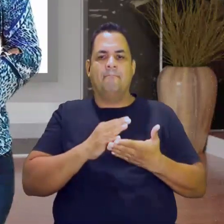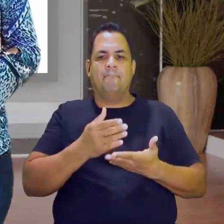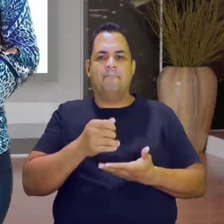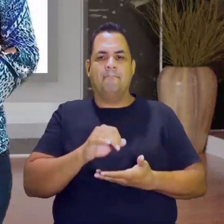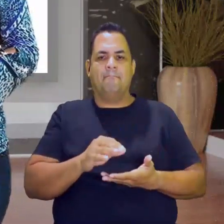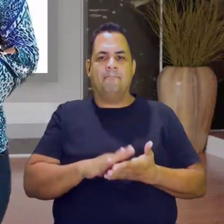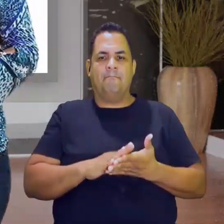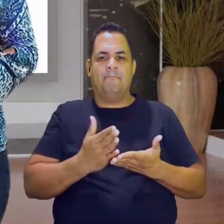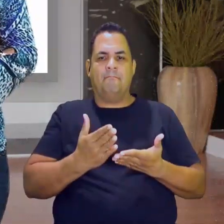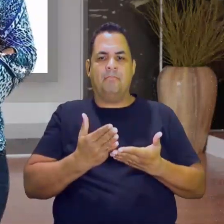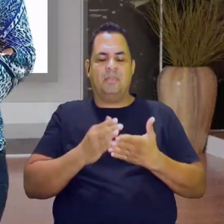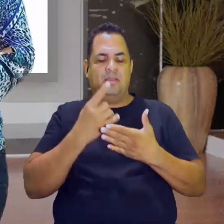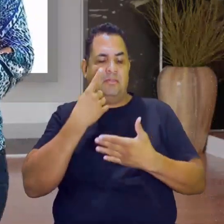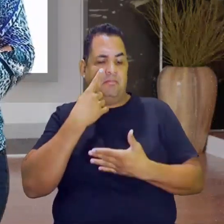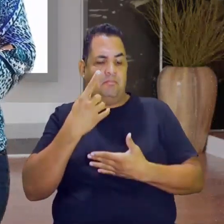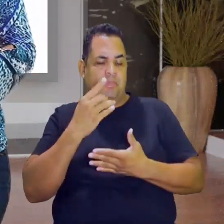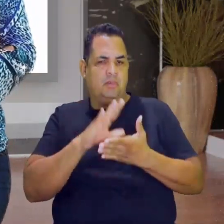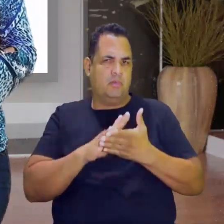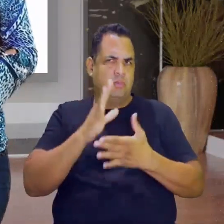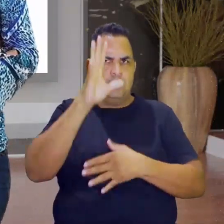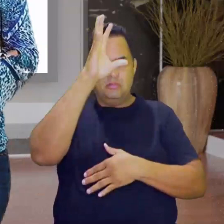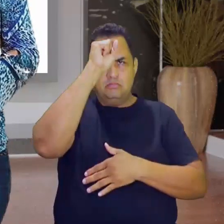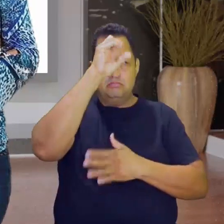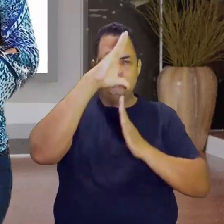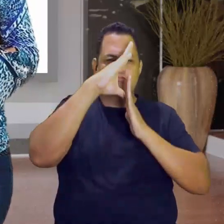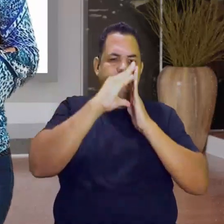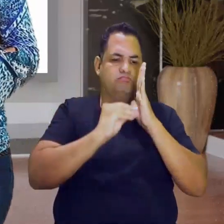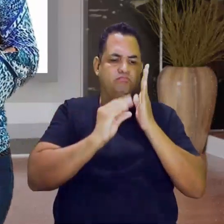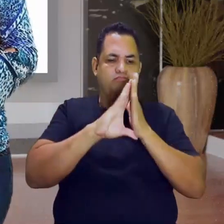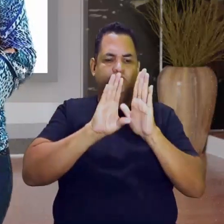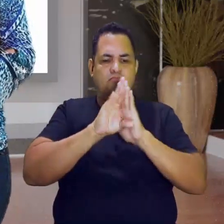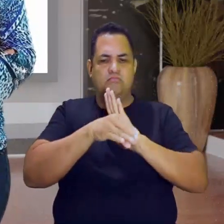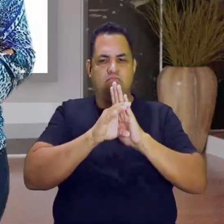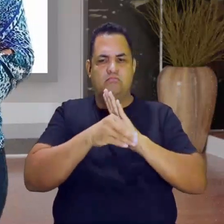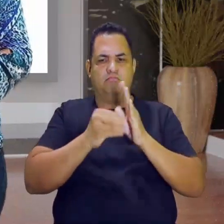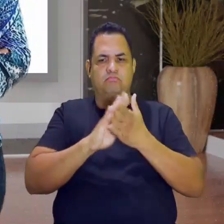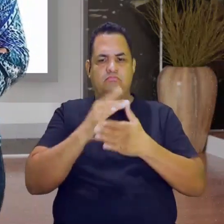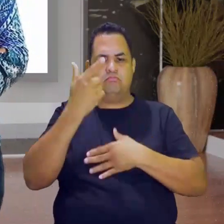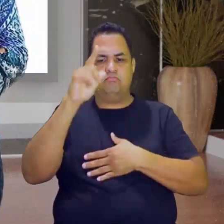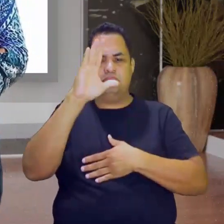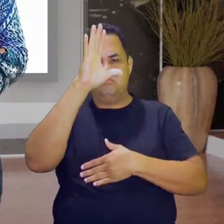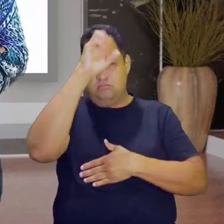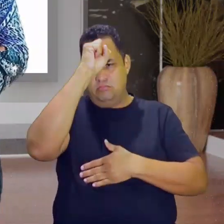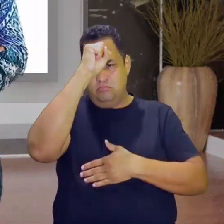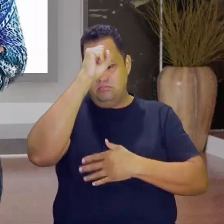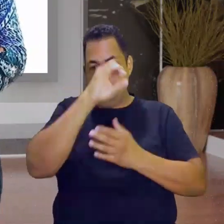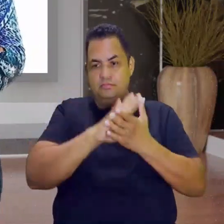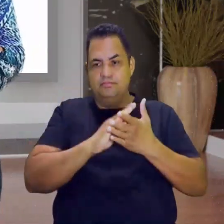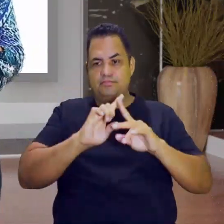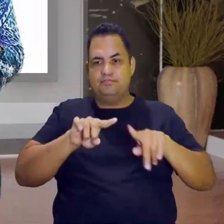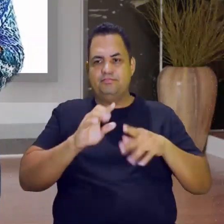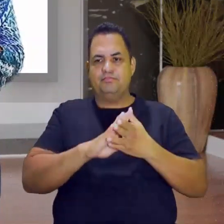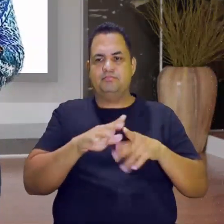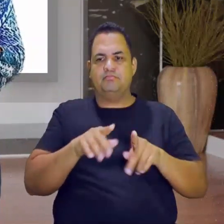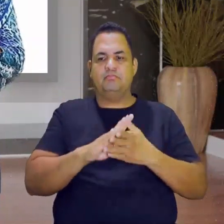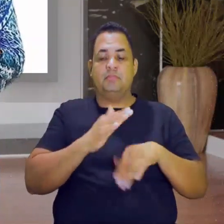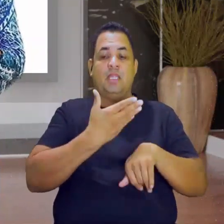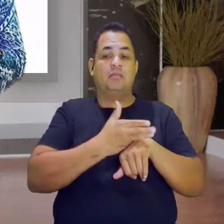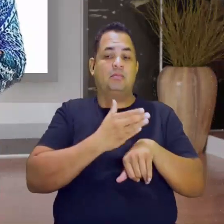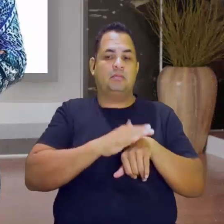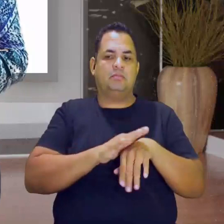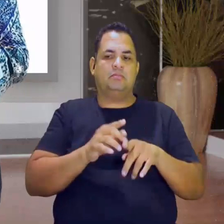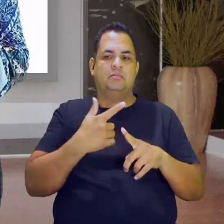mensurar aí o seu nível de aprendizagem, né? O conteúdo, os conceitos que você conseguiu aprender. Porém, também é um